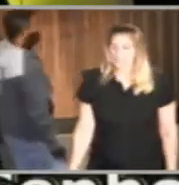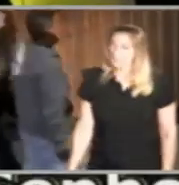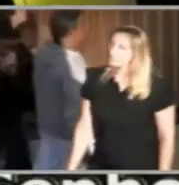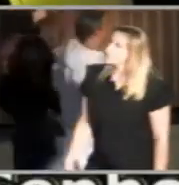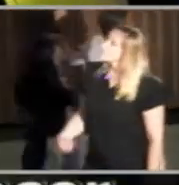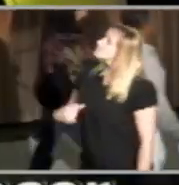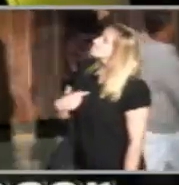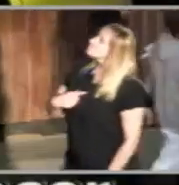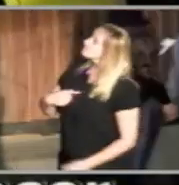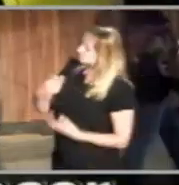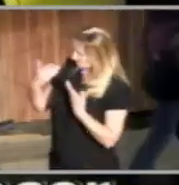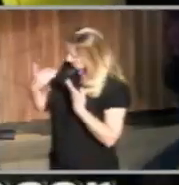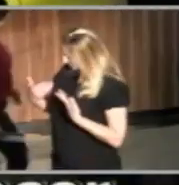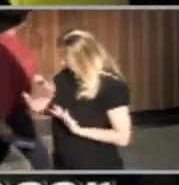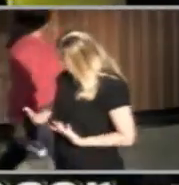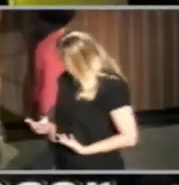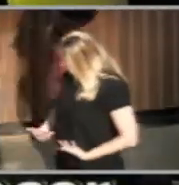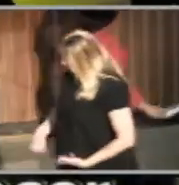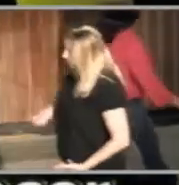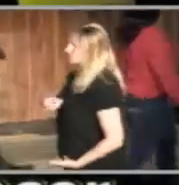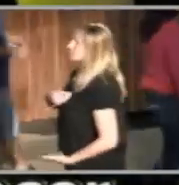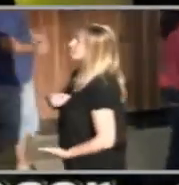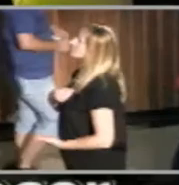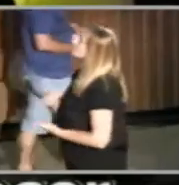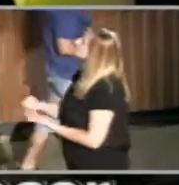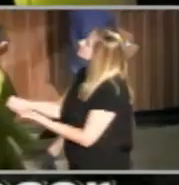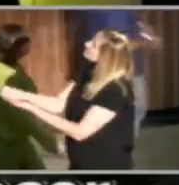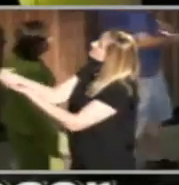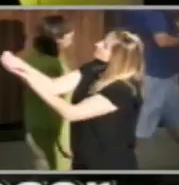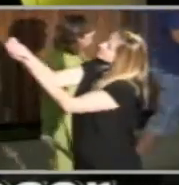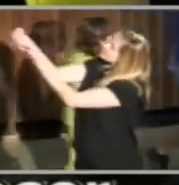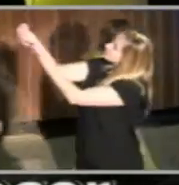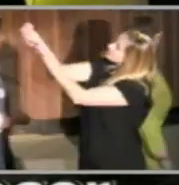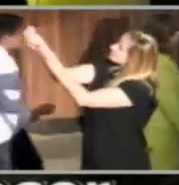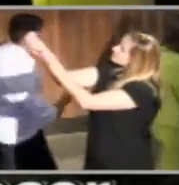Venho, Senhor, minha vida oferecer